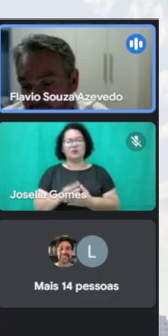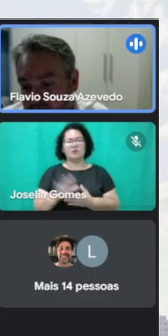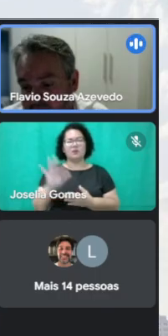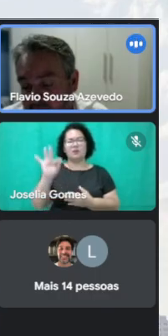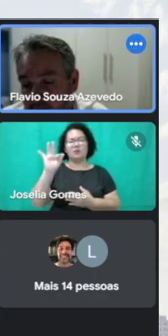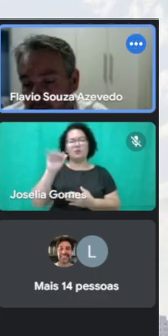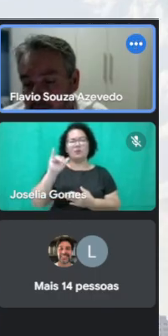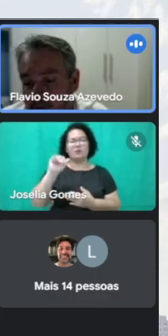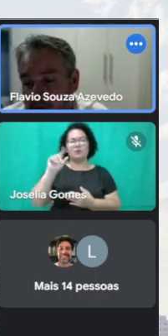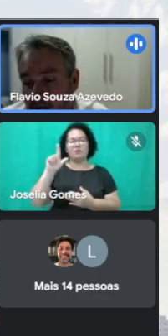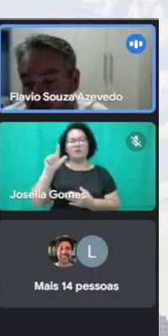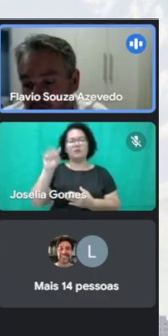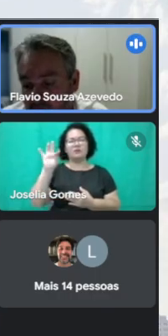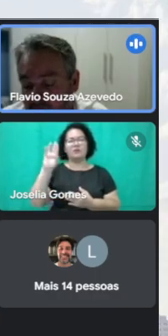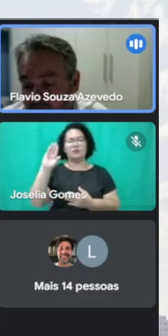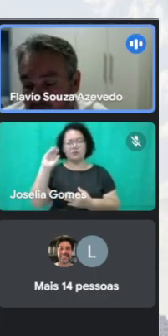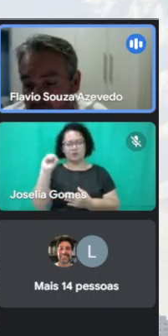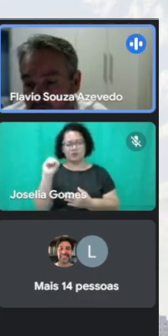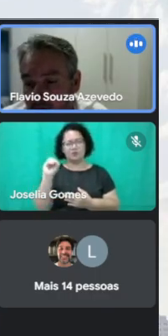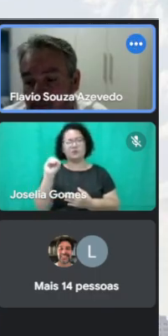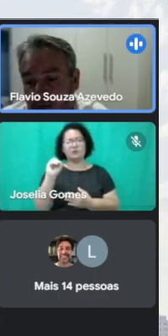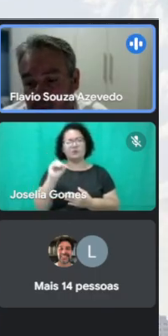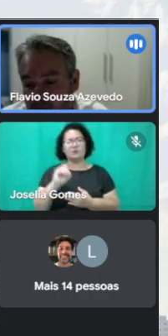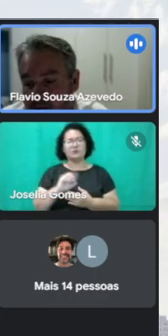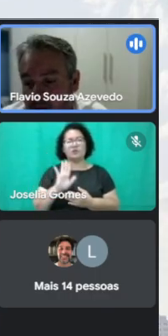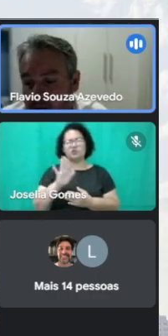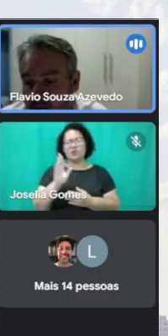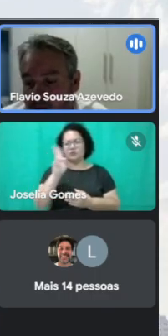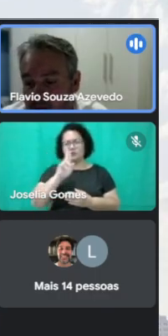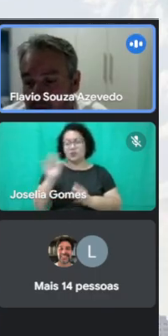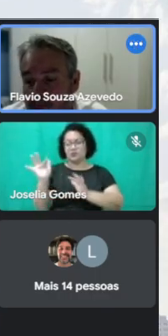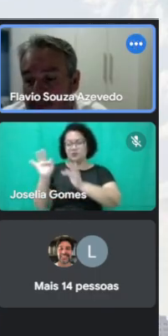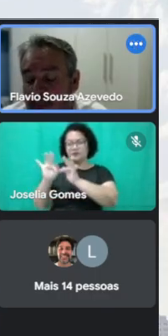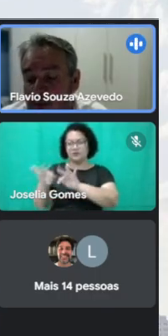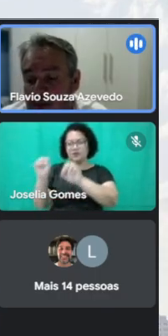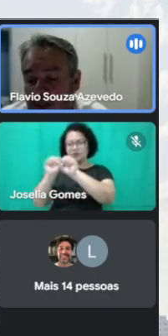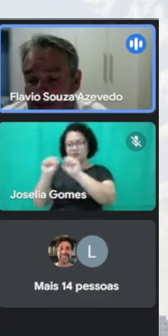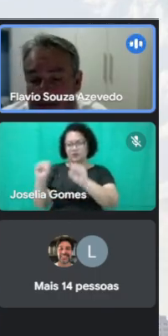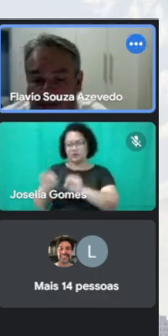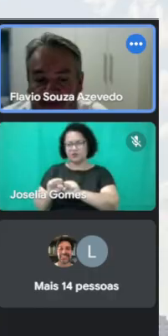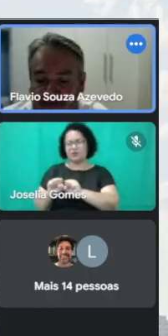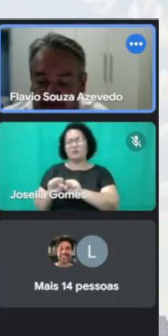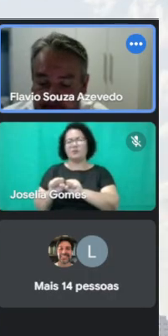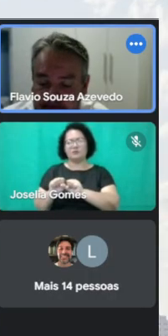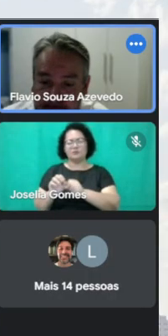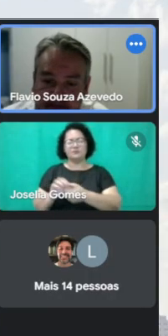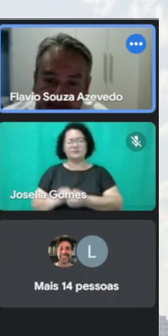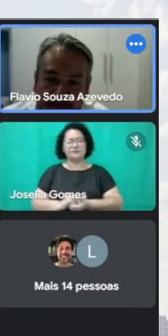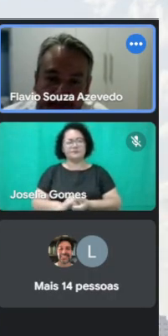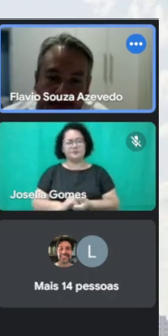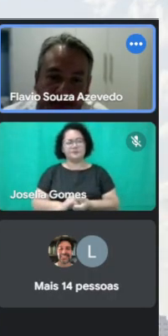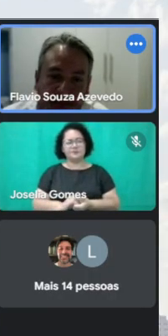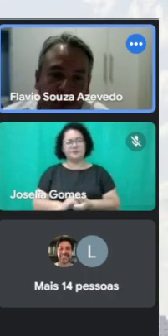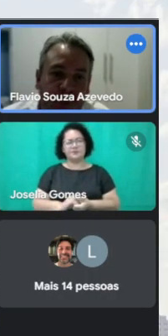água livre, né, que é no final do sistema, também segue o mesmo procedimento.